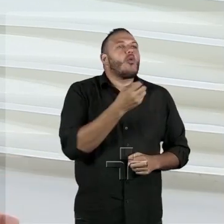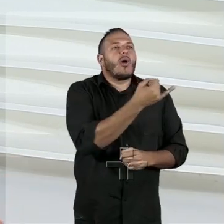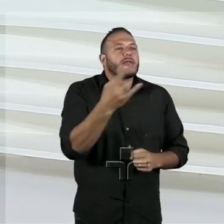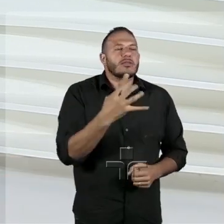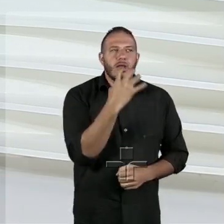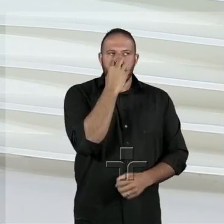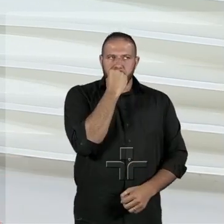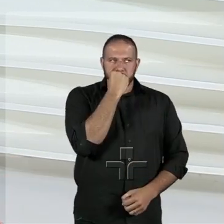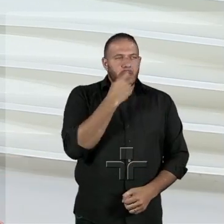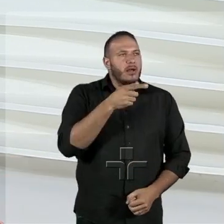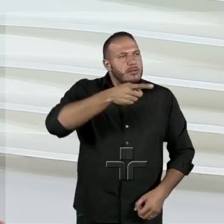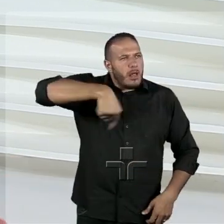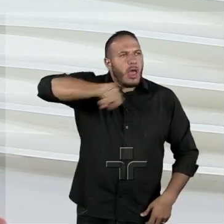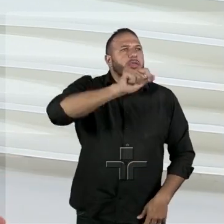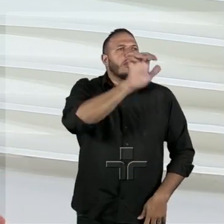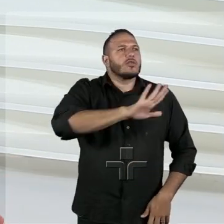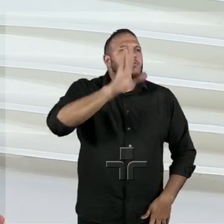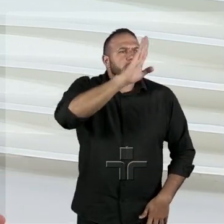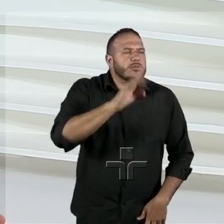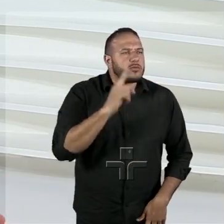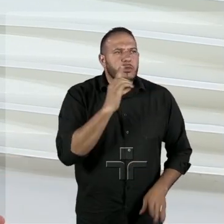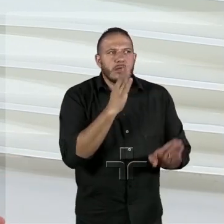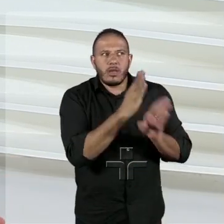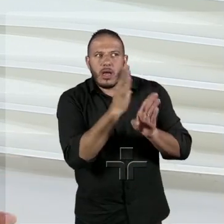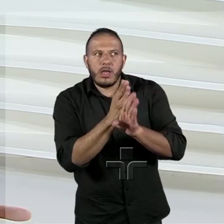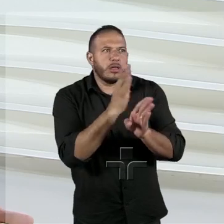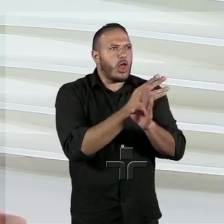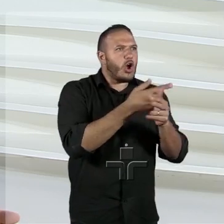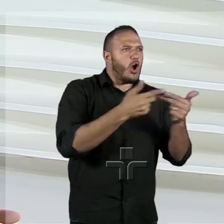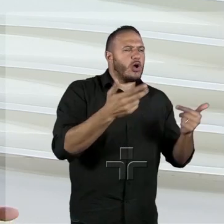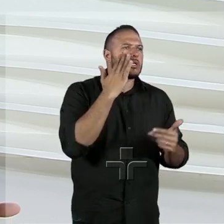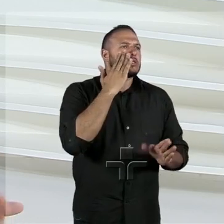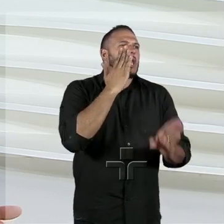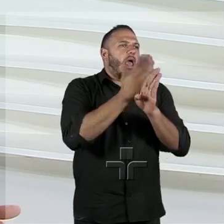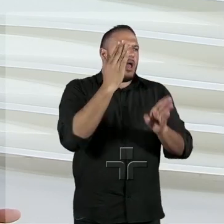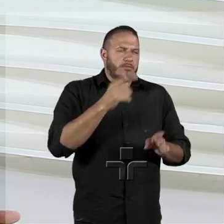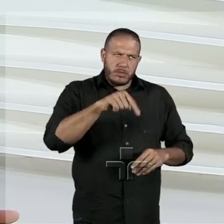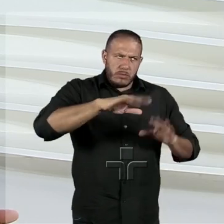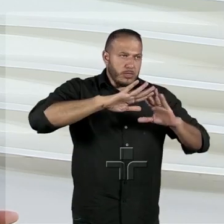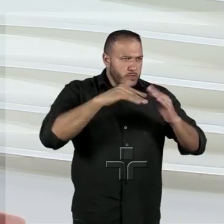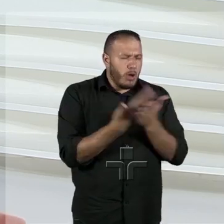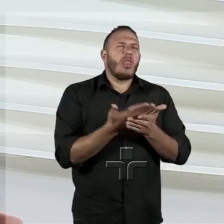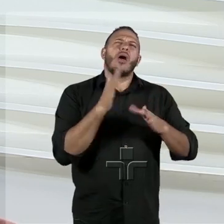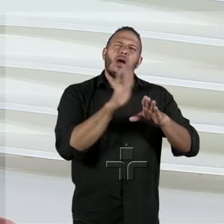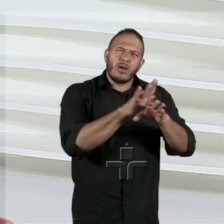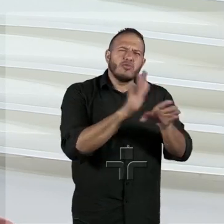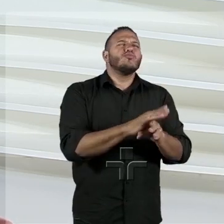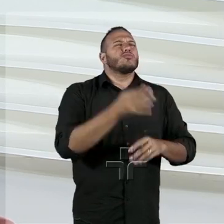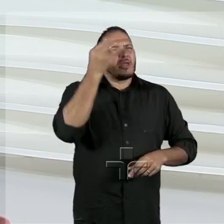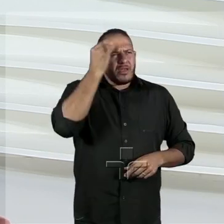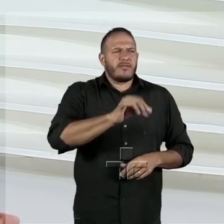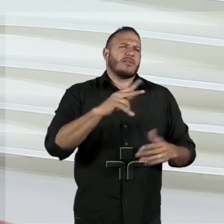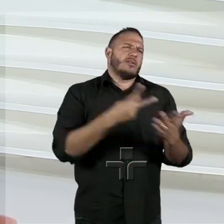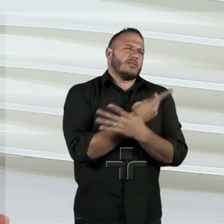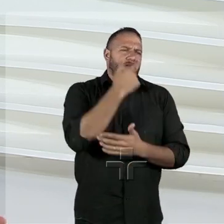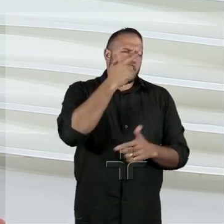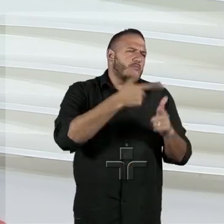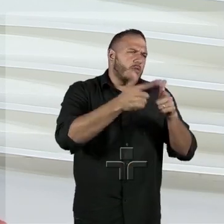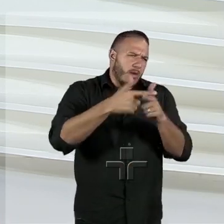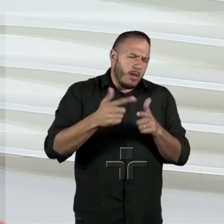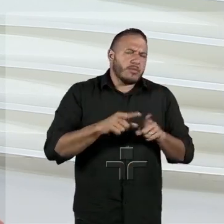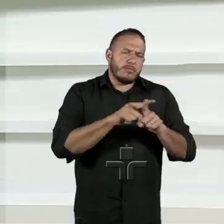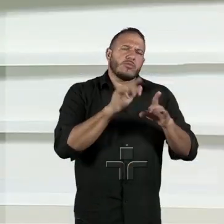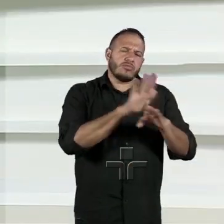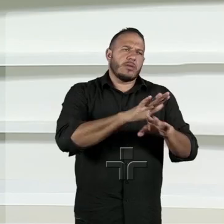silenciosamente heroínas pelo Brasil ao descobrir coisas assim? A escola ajuda muito a sociedade, mas a sociedade precisa ajudar mais a escola